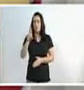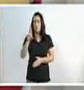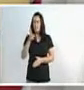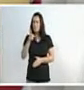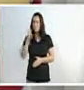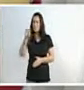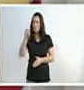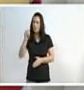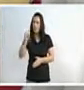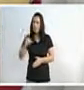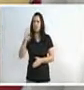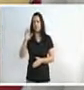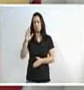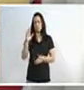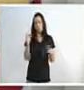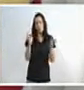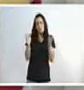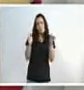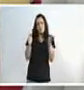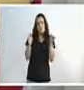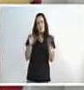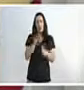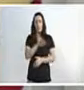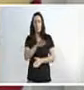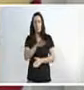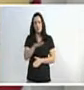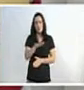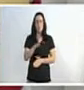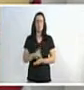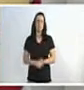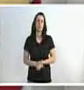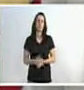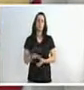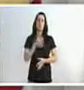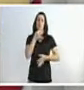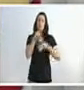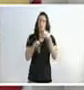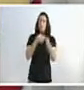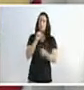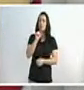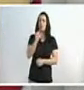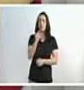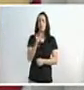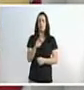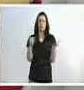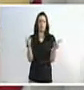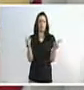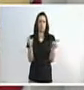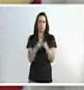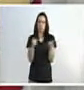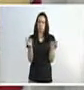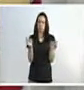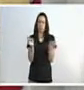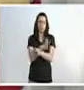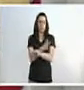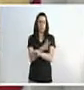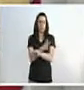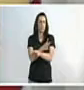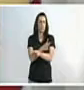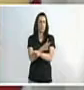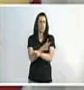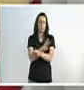chegar, dependendo da função do agente público. Eu quero sugerir ao Executivo para que dê fim. Para que dê fim